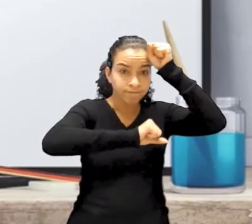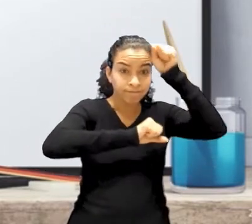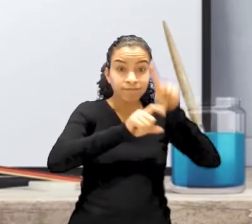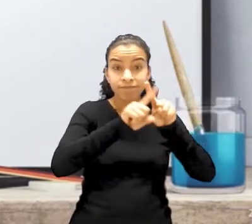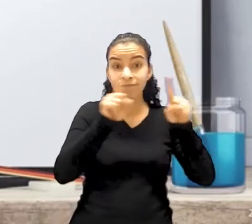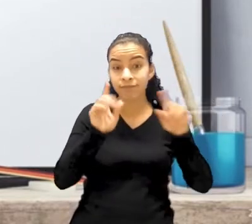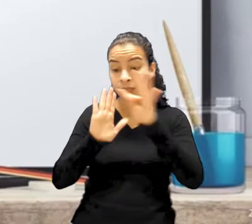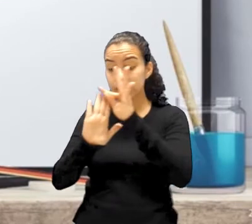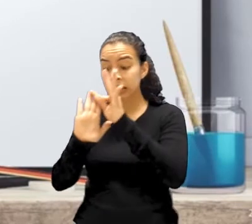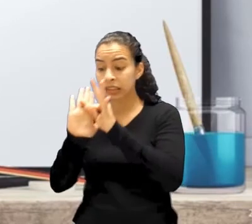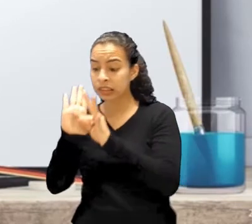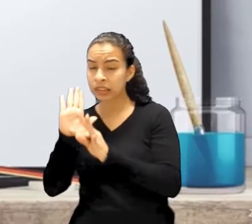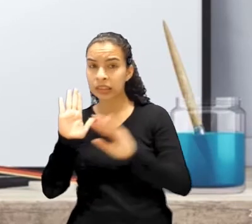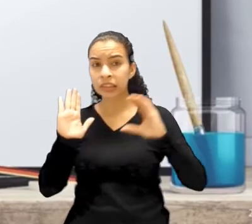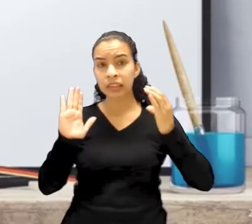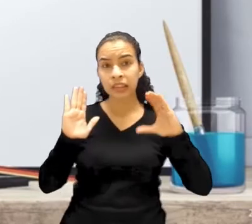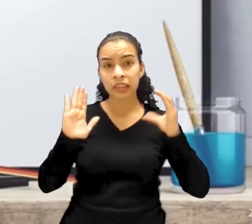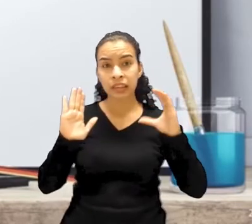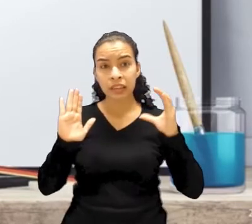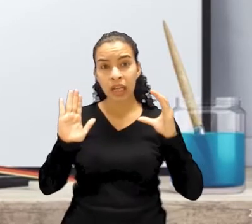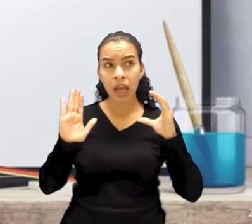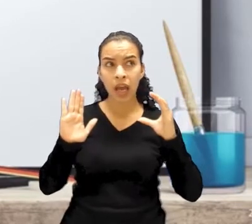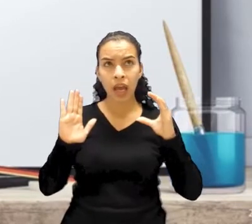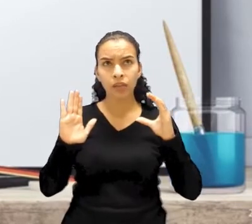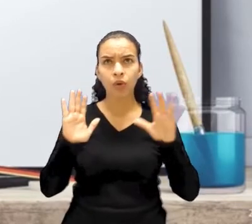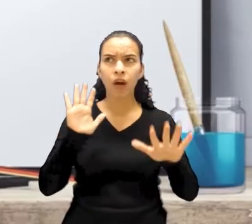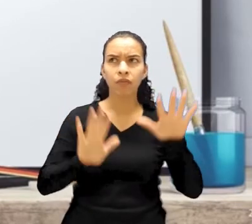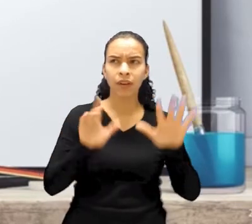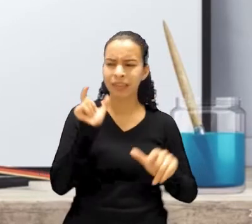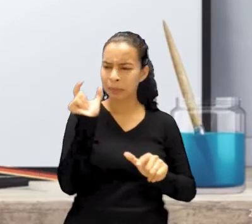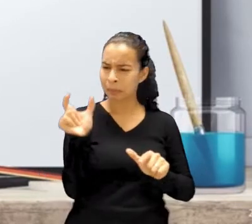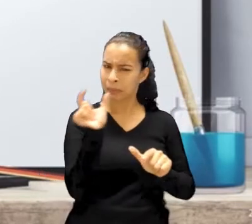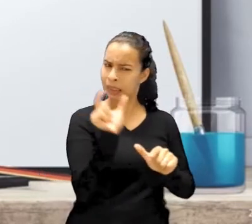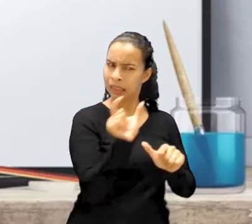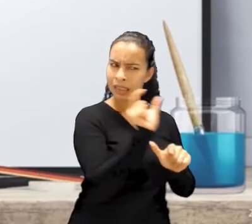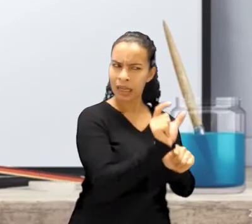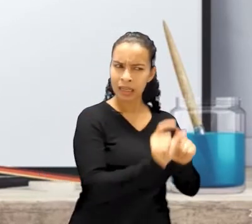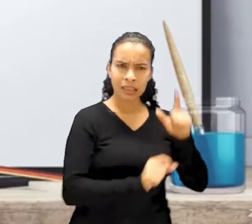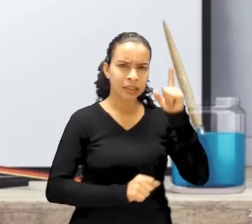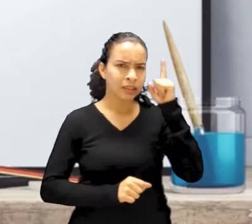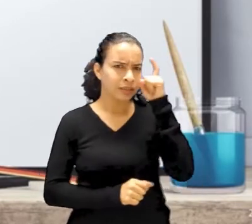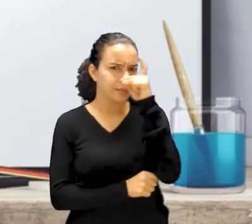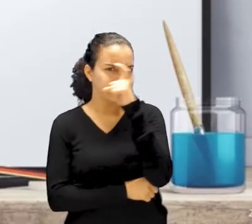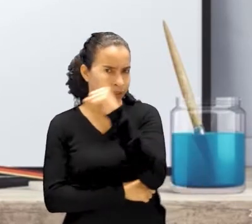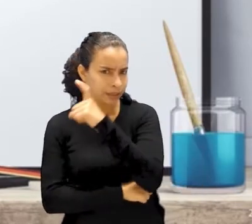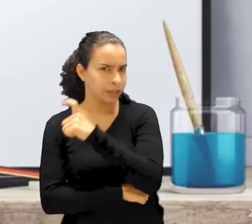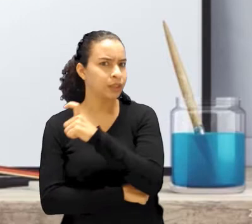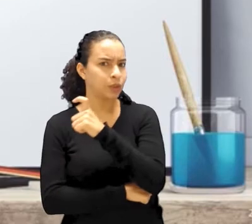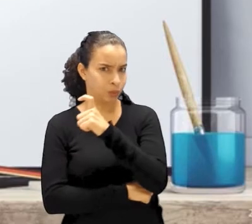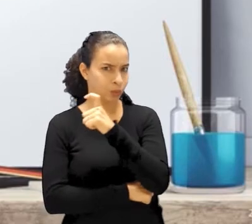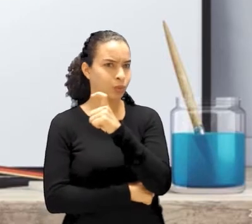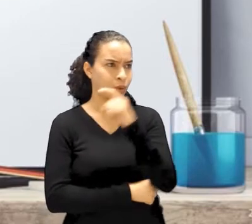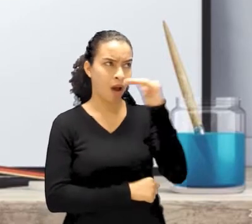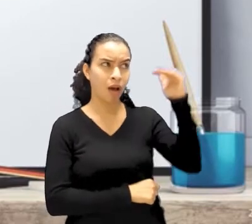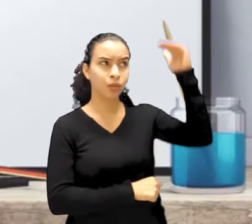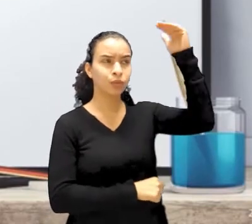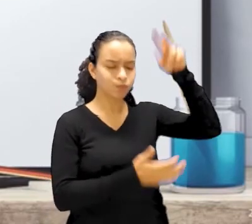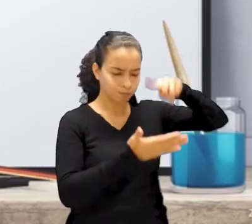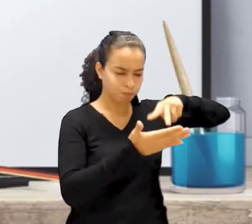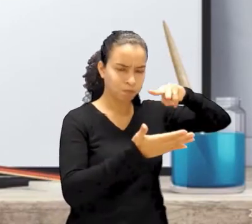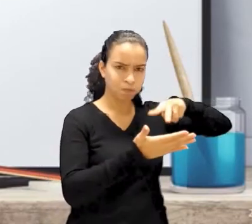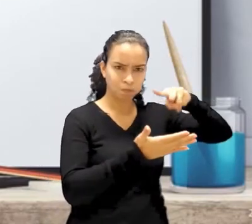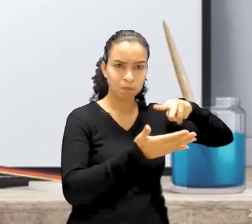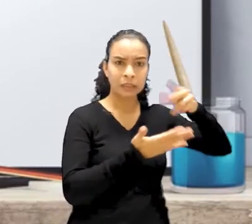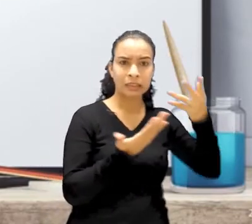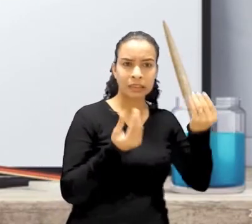a população, né? Porque são termos mais científicos, termos específicos, né, que eles utilizam